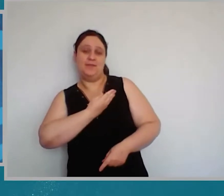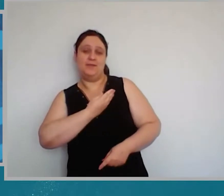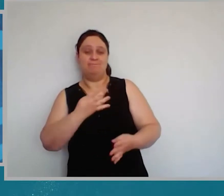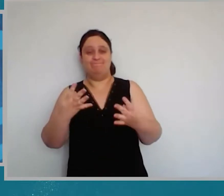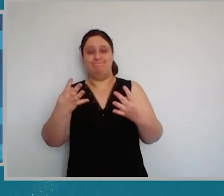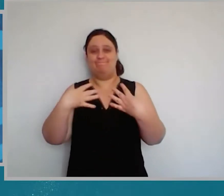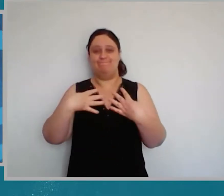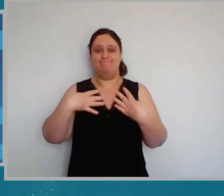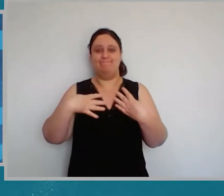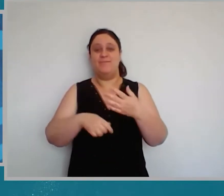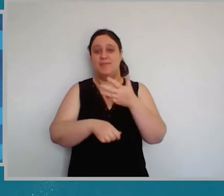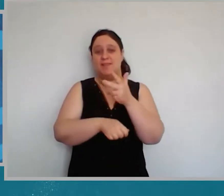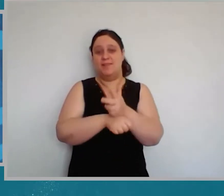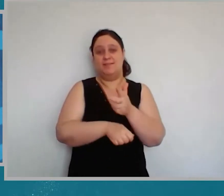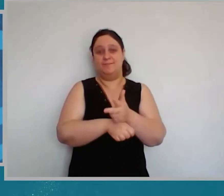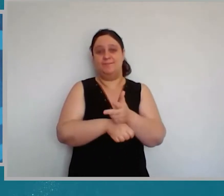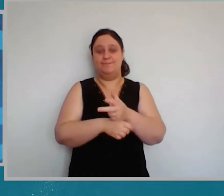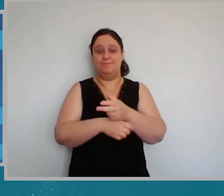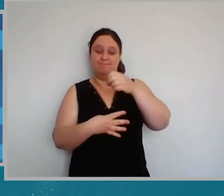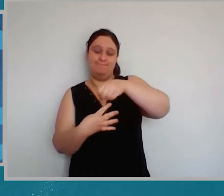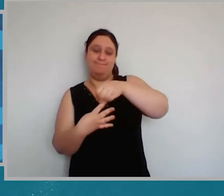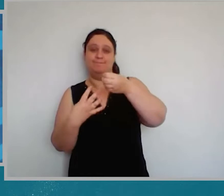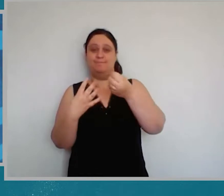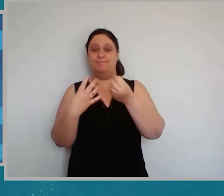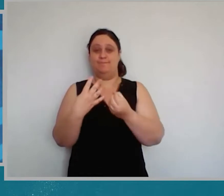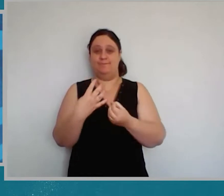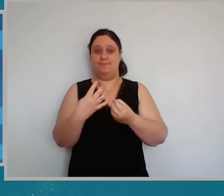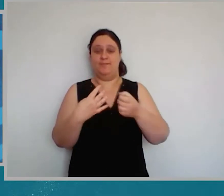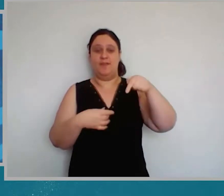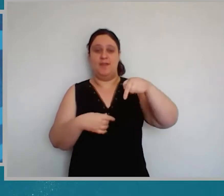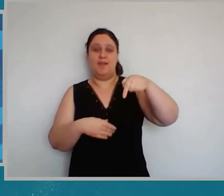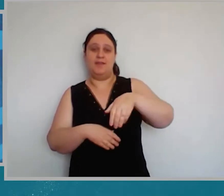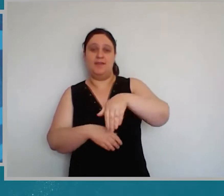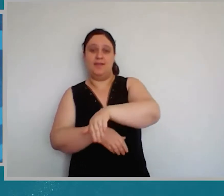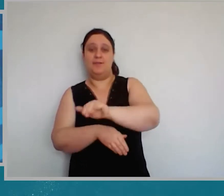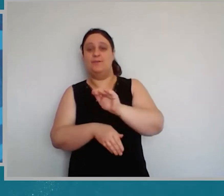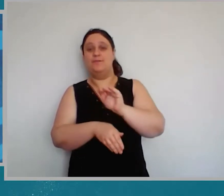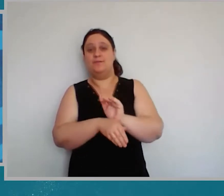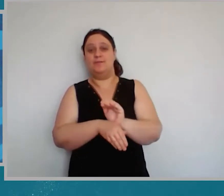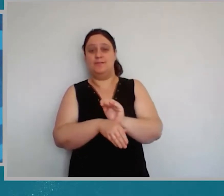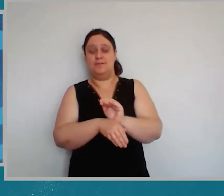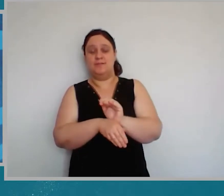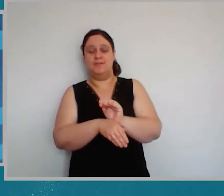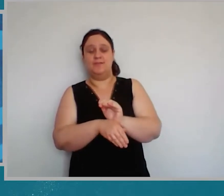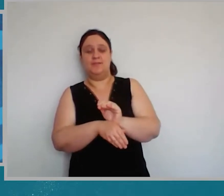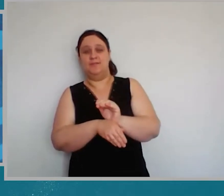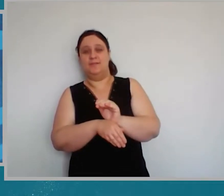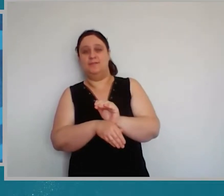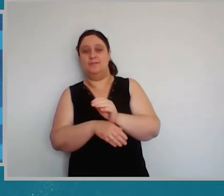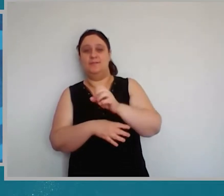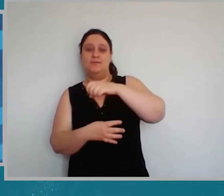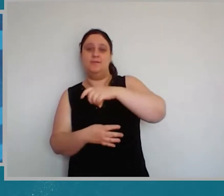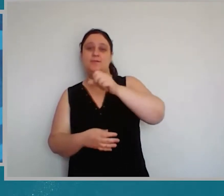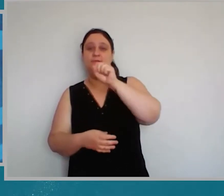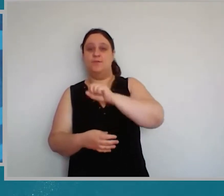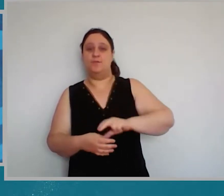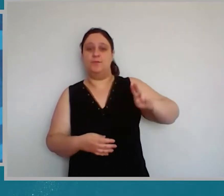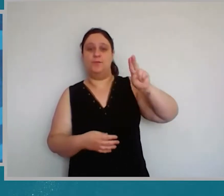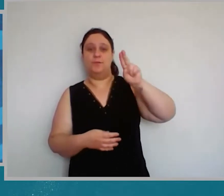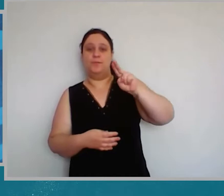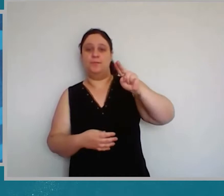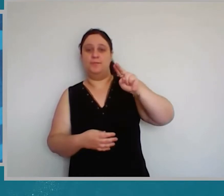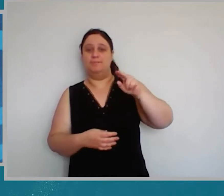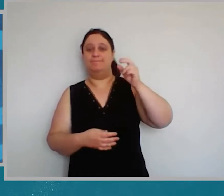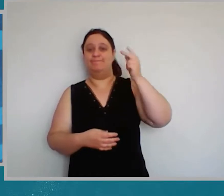Instituto Vida para Todos, diretamente do auditório da Estância Árvore da Vida, Sumaré, São Paulo.